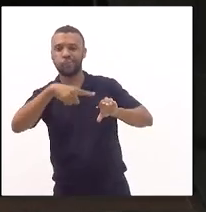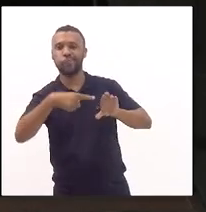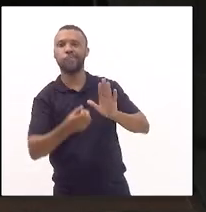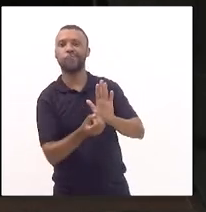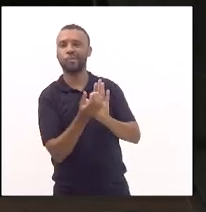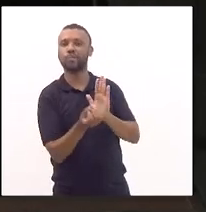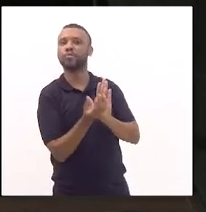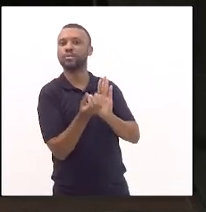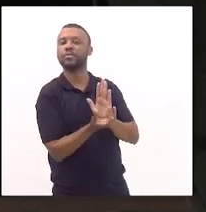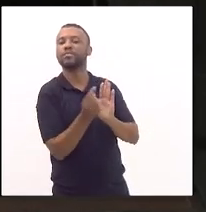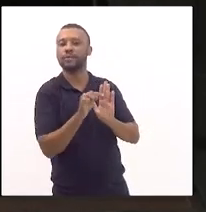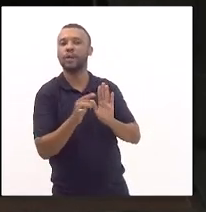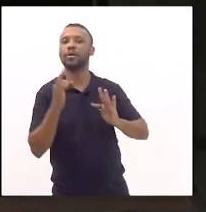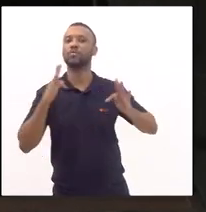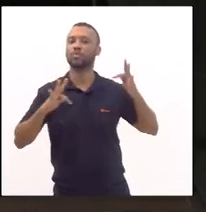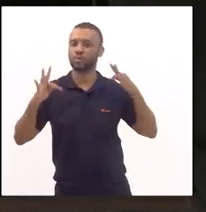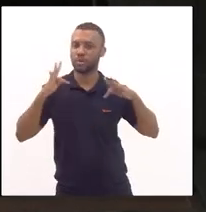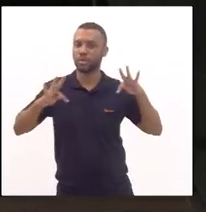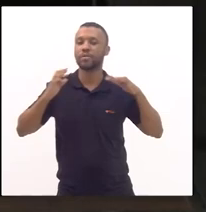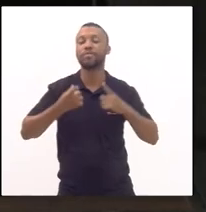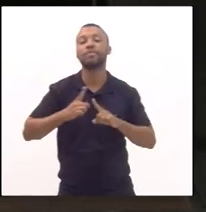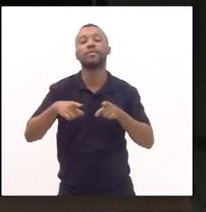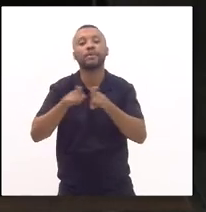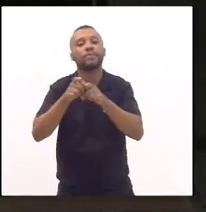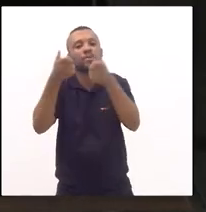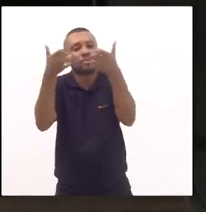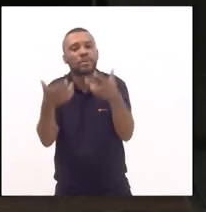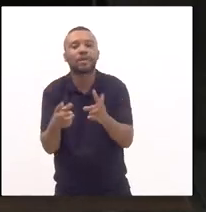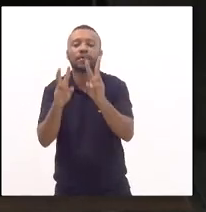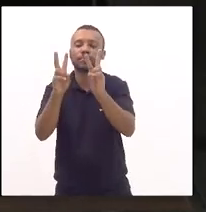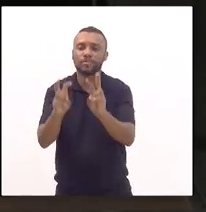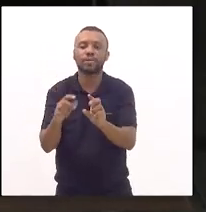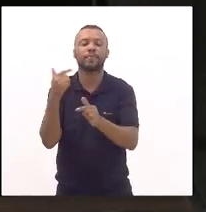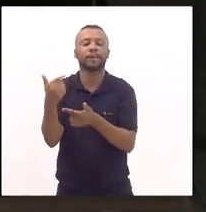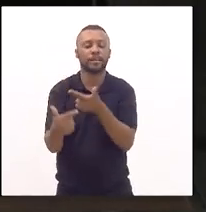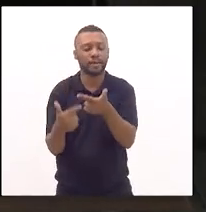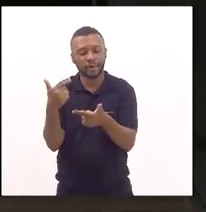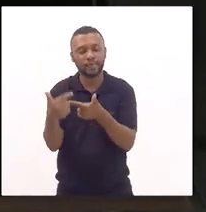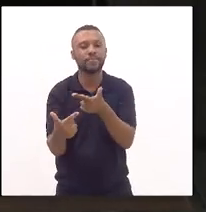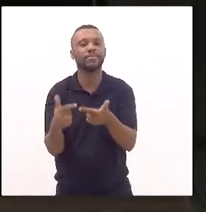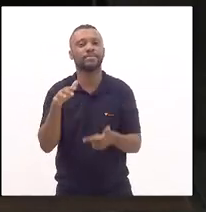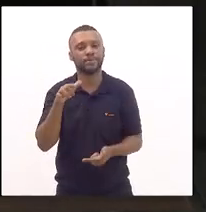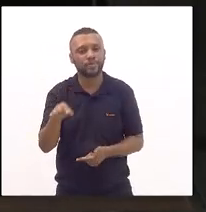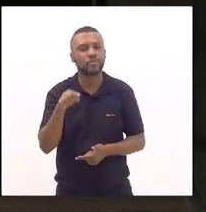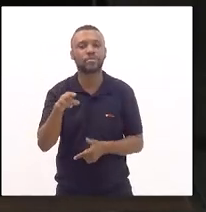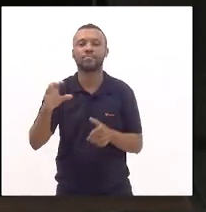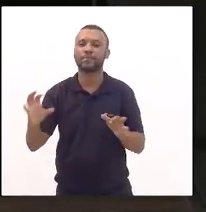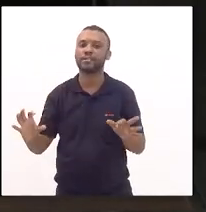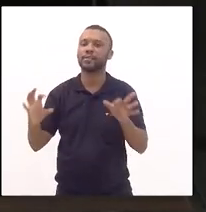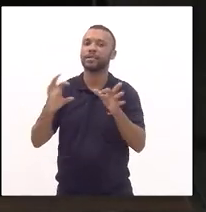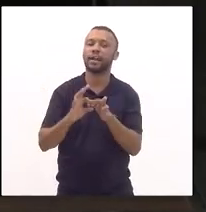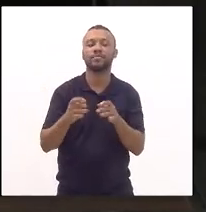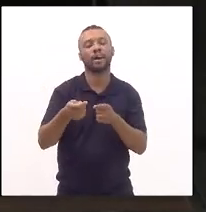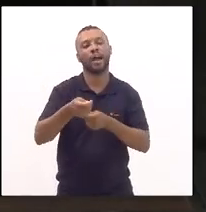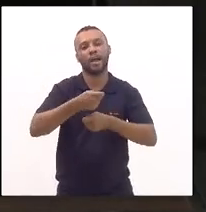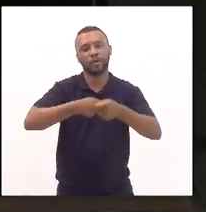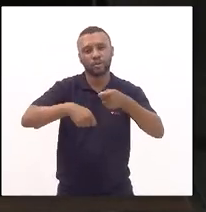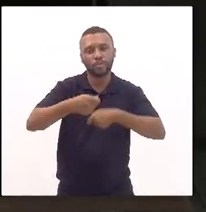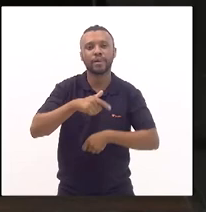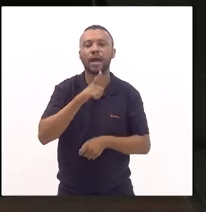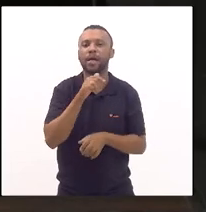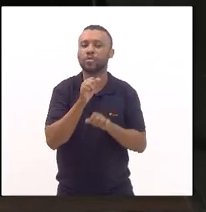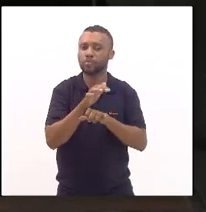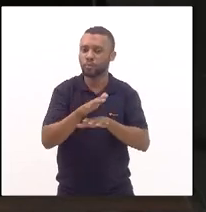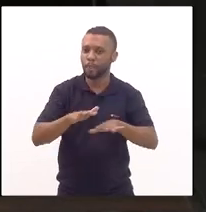turismo, mas também falado a respeito das atividades que são atreladas à economia do mar, o que